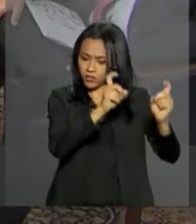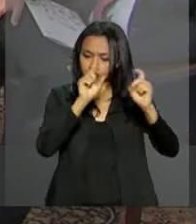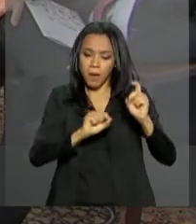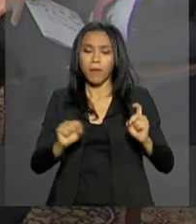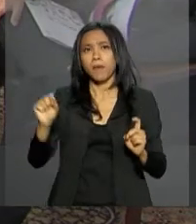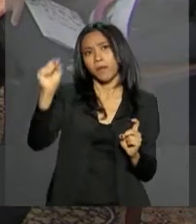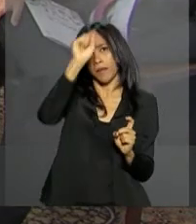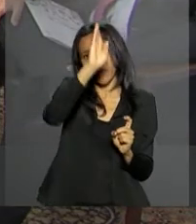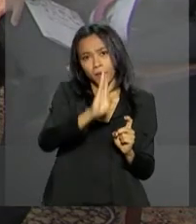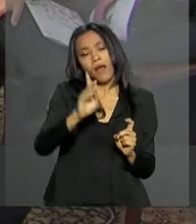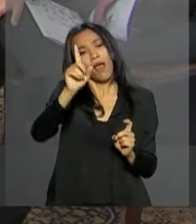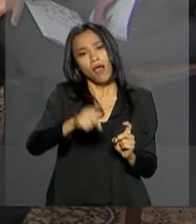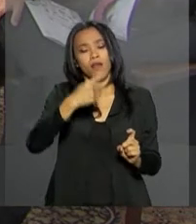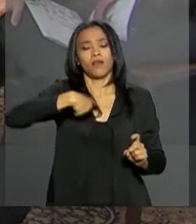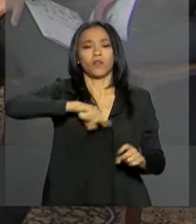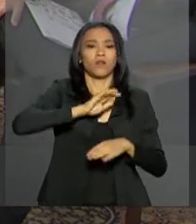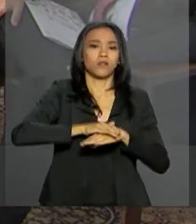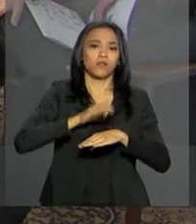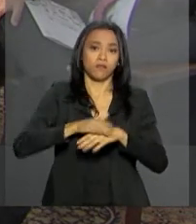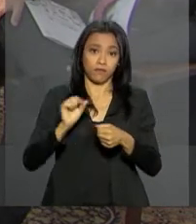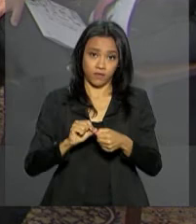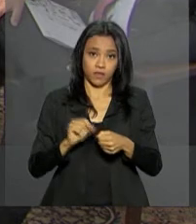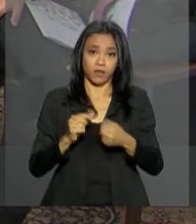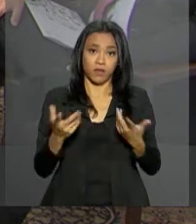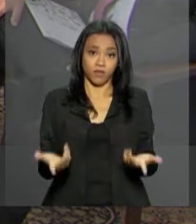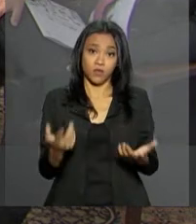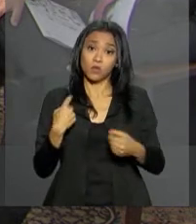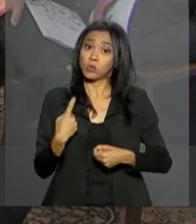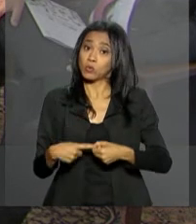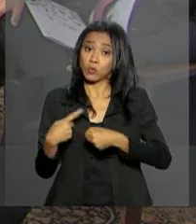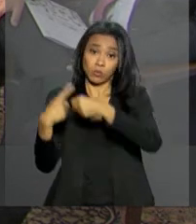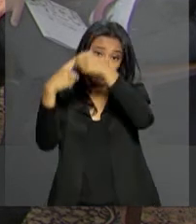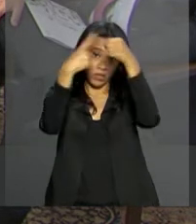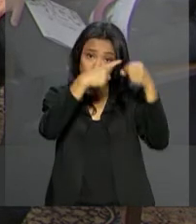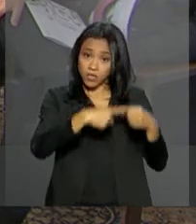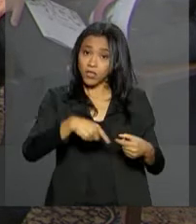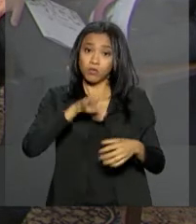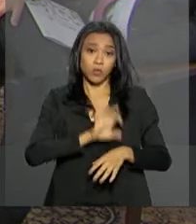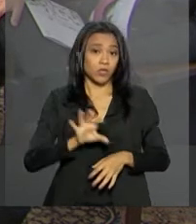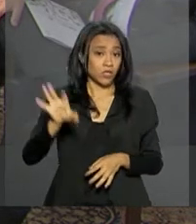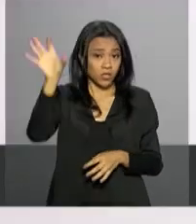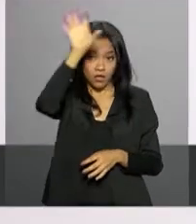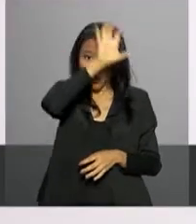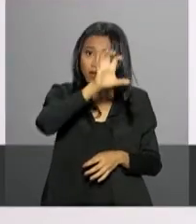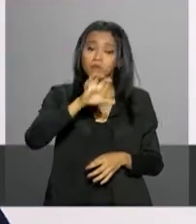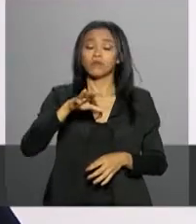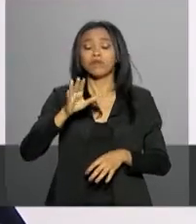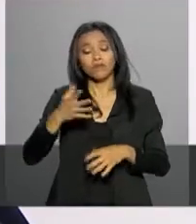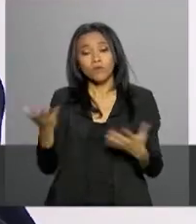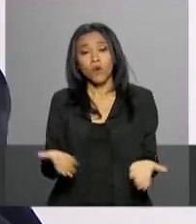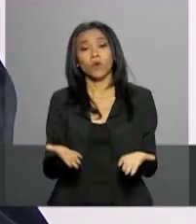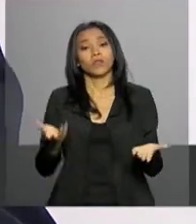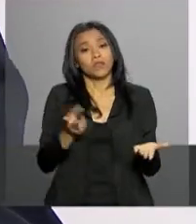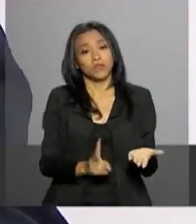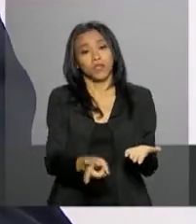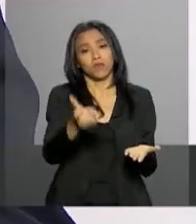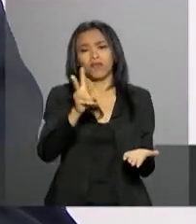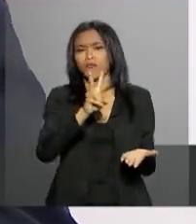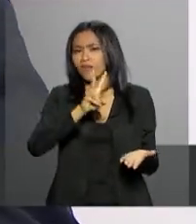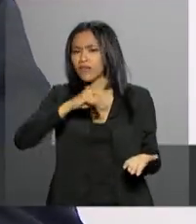centralizadores em matéria de estados e municípios ficará marcado certa e seguramente para hoje e para